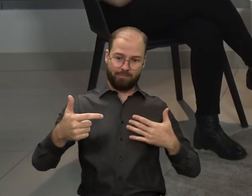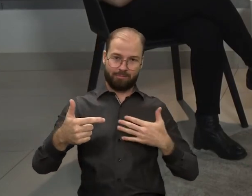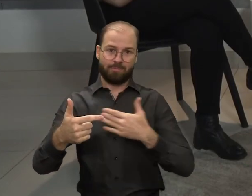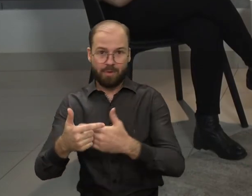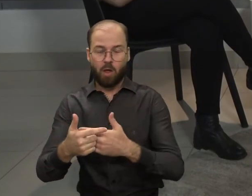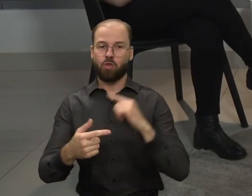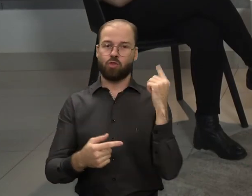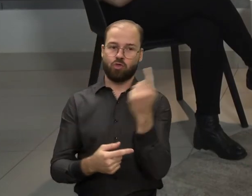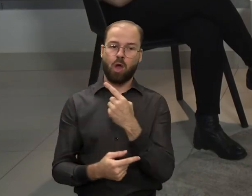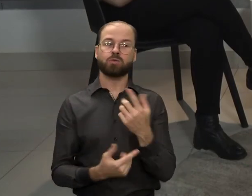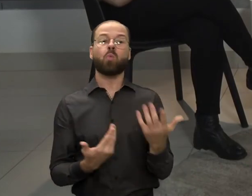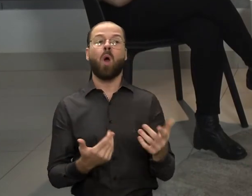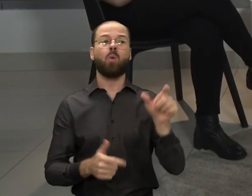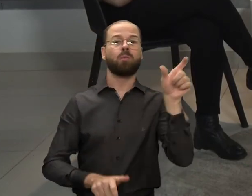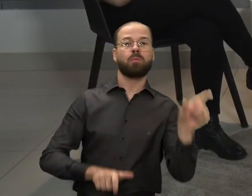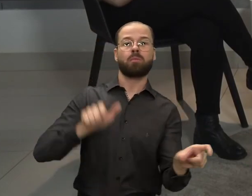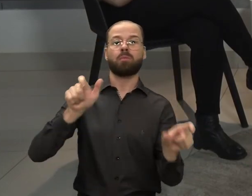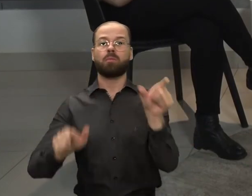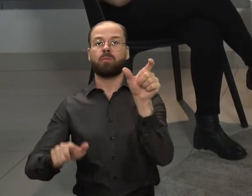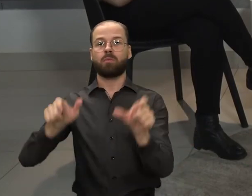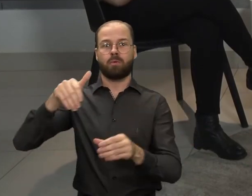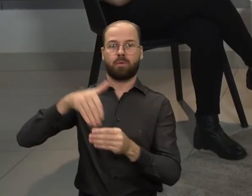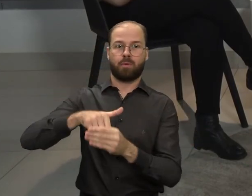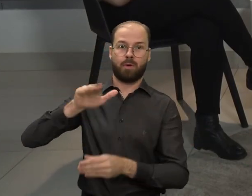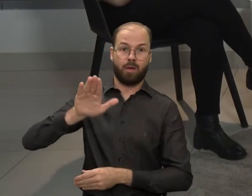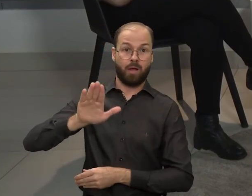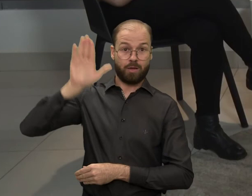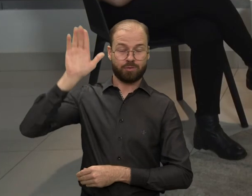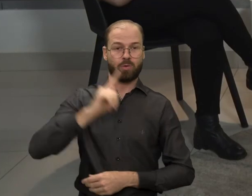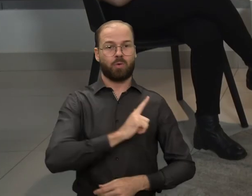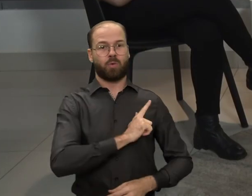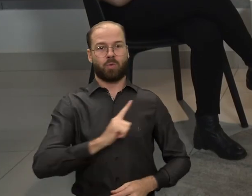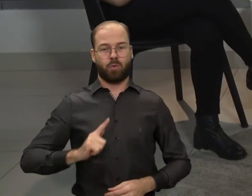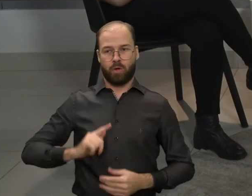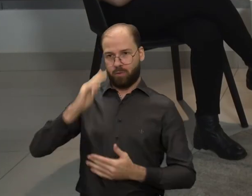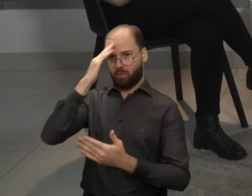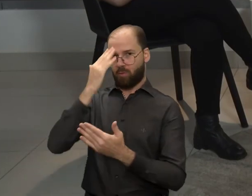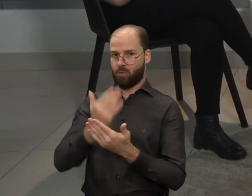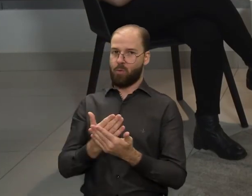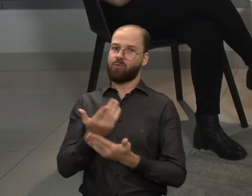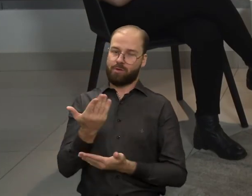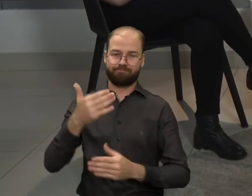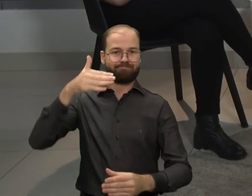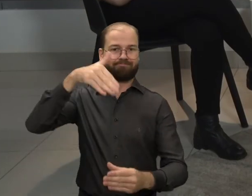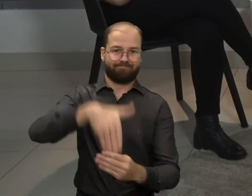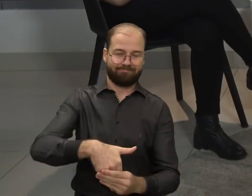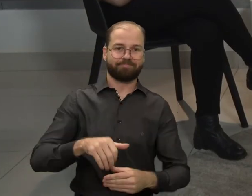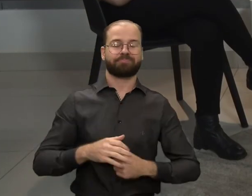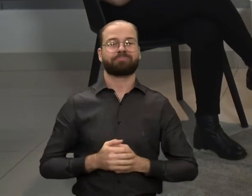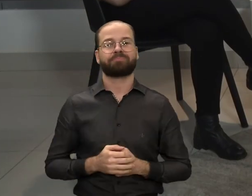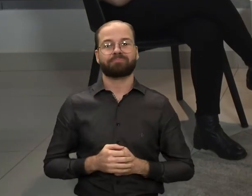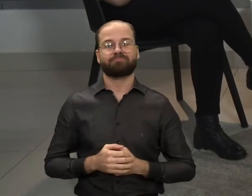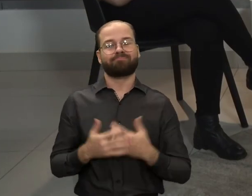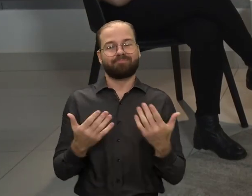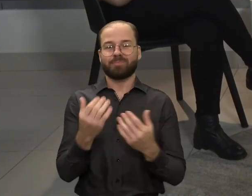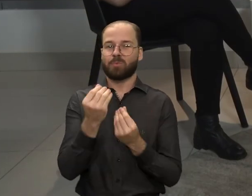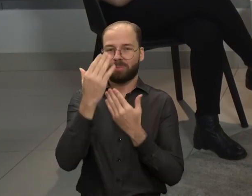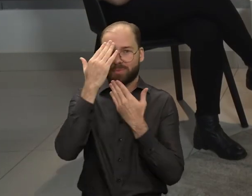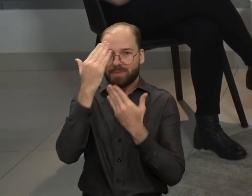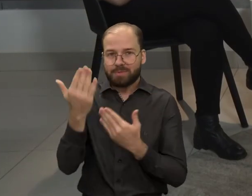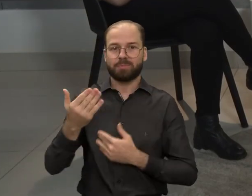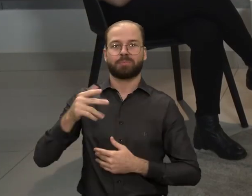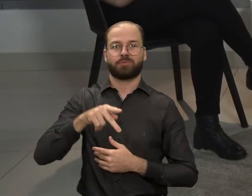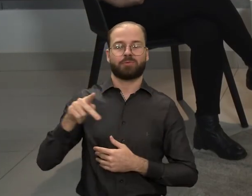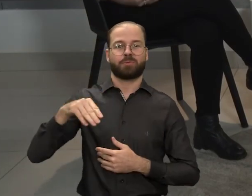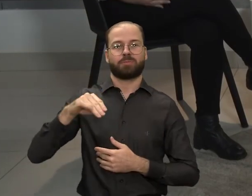gente ir lá e depositar confiança em um desses candidatos para o Estado, para governar o Estado de Goiás. Muito obrigada